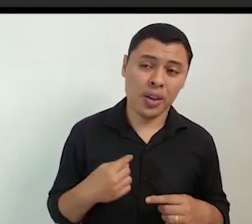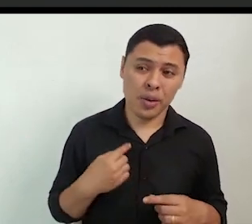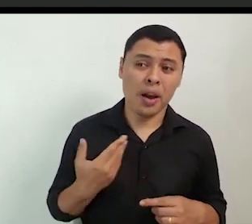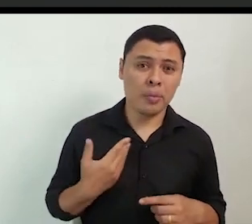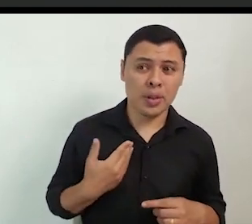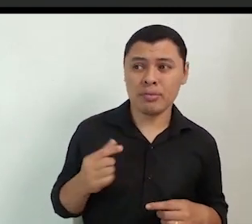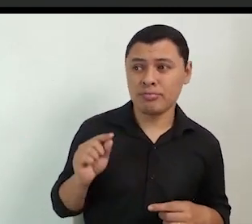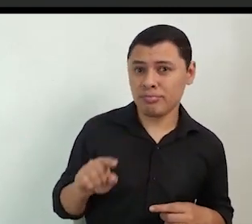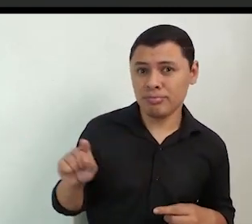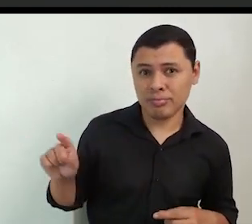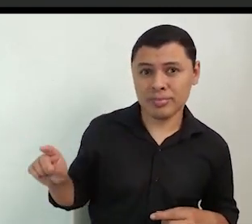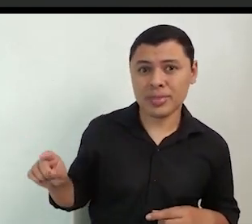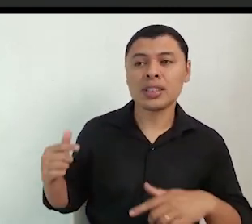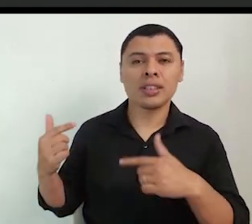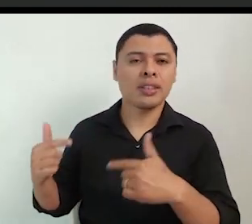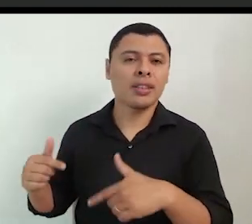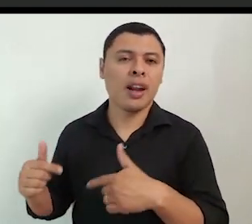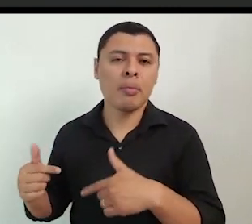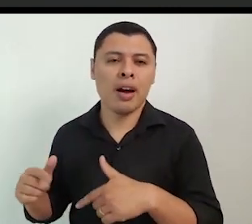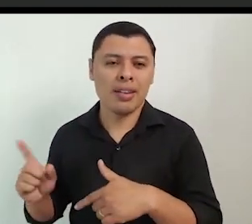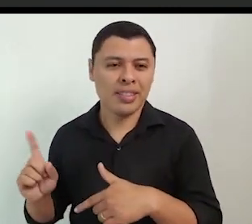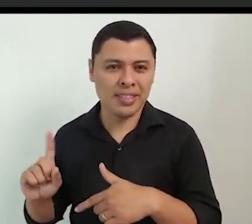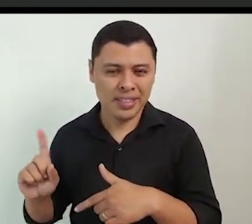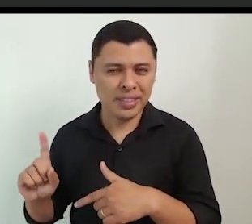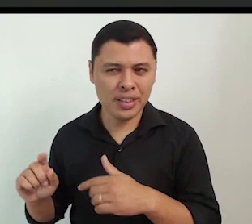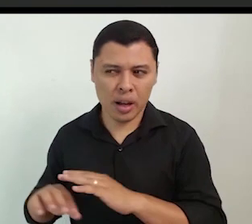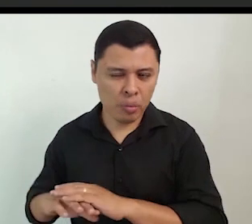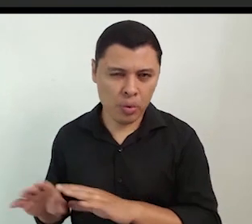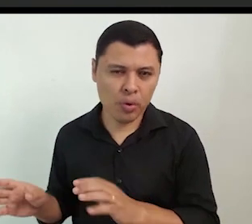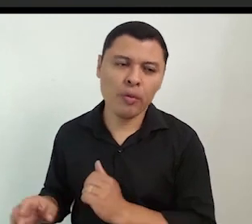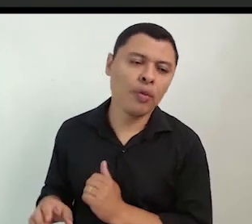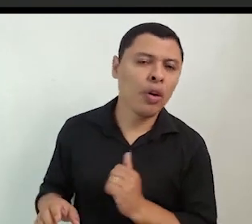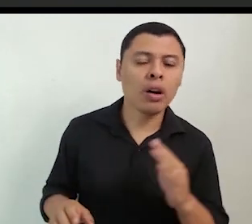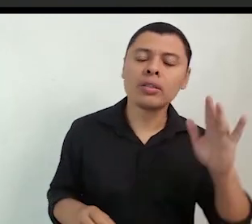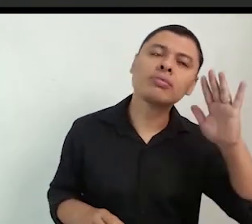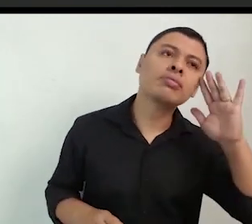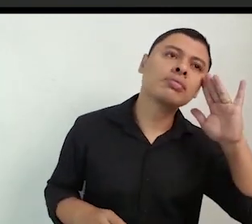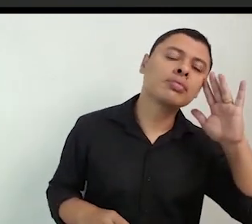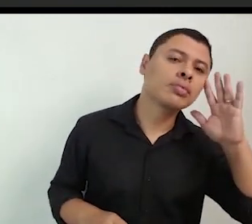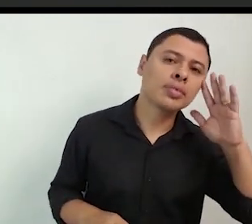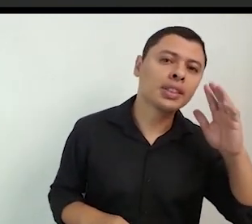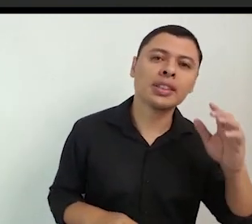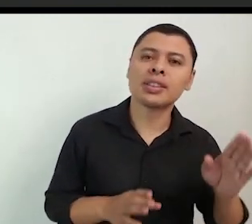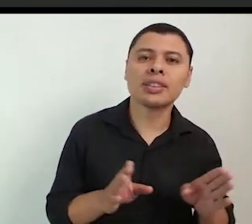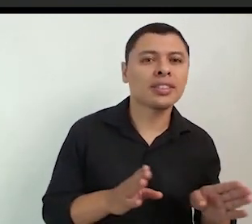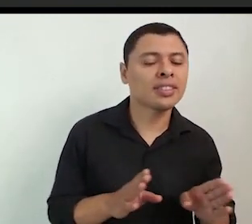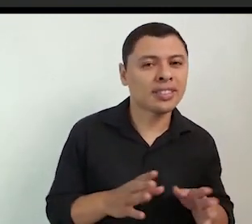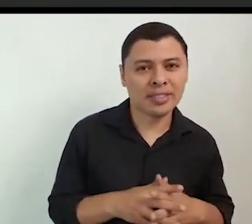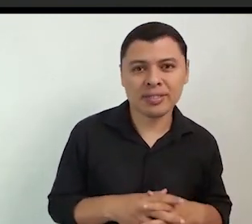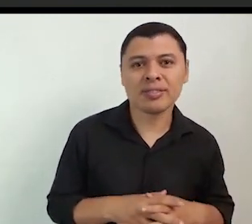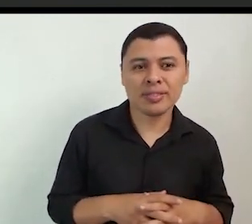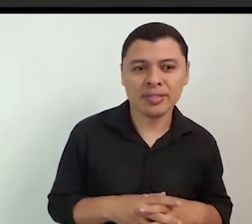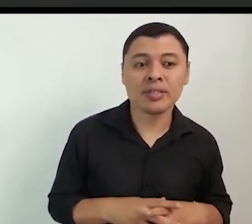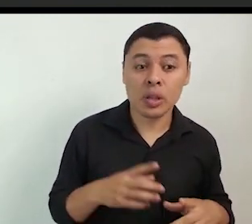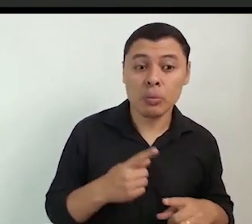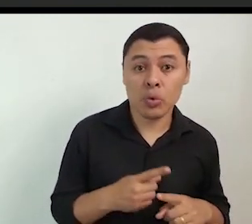colegas, mesmo quando estão fora do expediente de trabalho, estão pensando em acessibilidade. Porque acessibilidade,